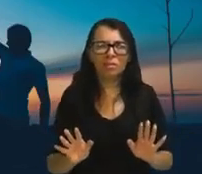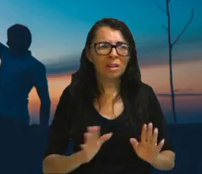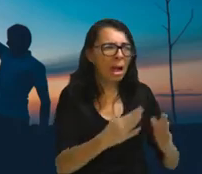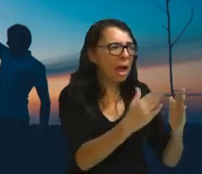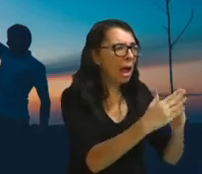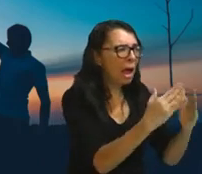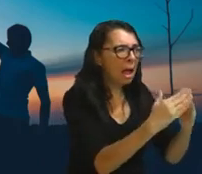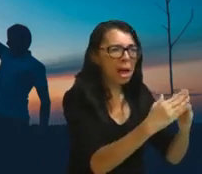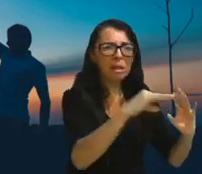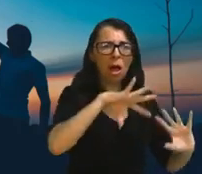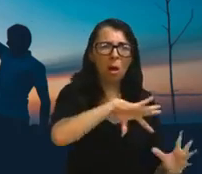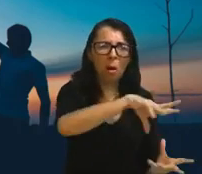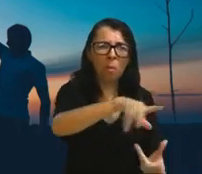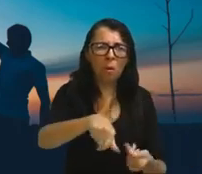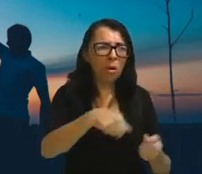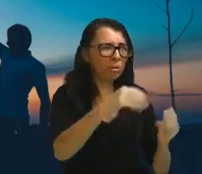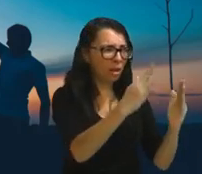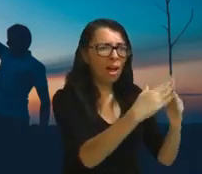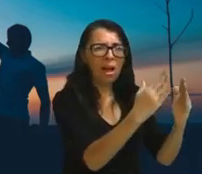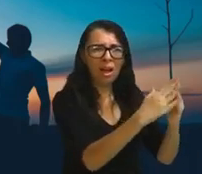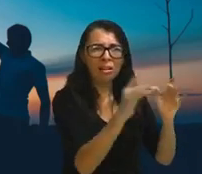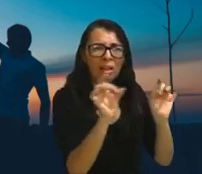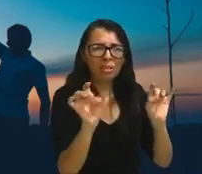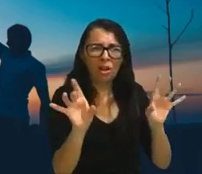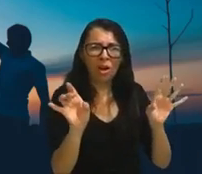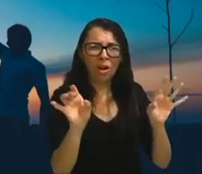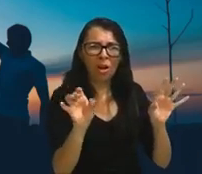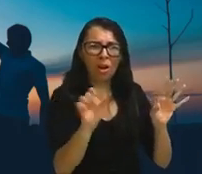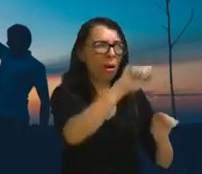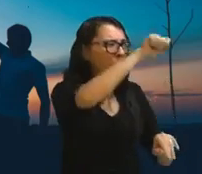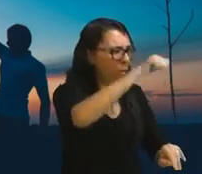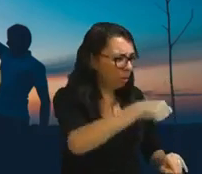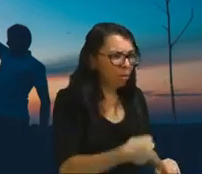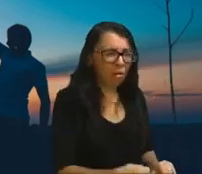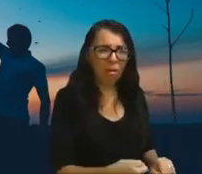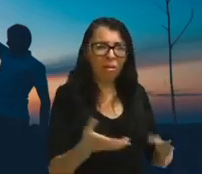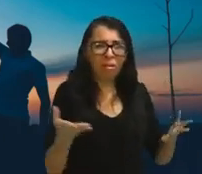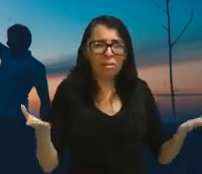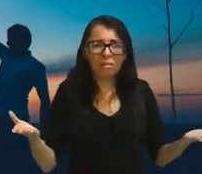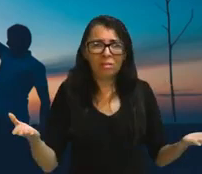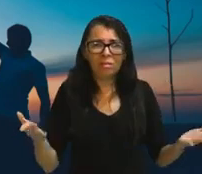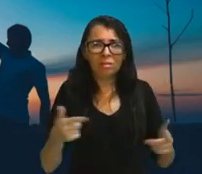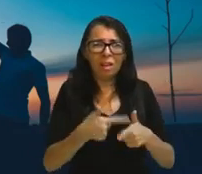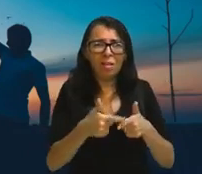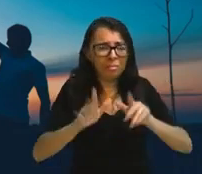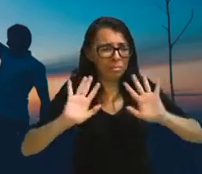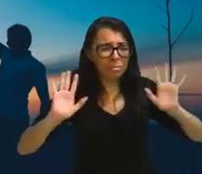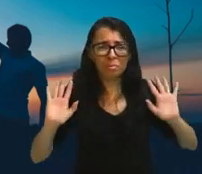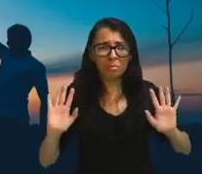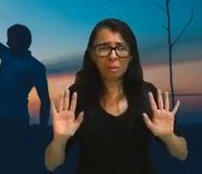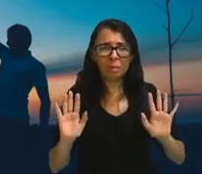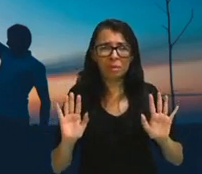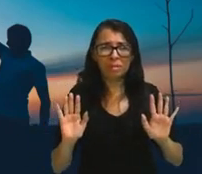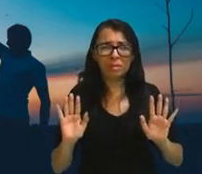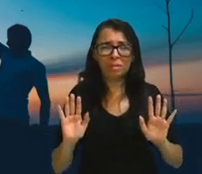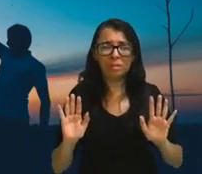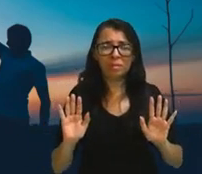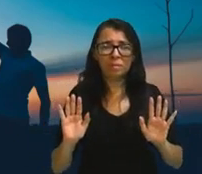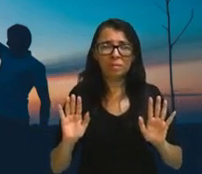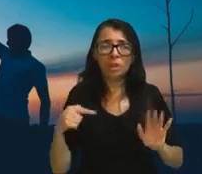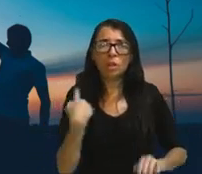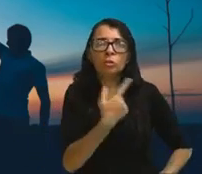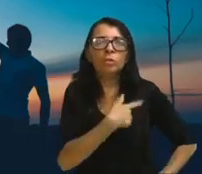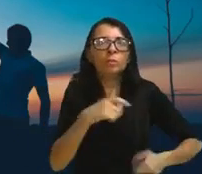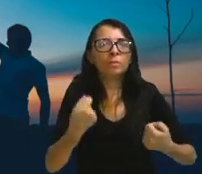que vigia e cuida e protege cada um de vocês. Quando vocês permitirem, quando nós permitirmos que Deus